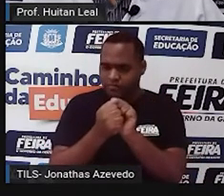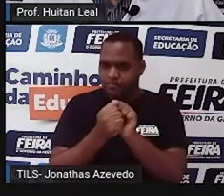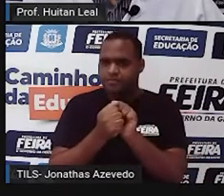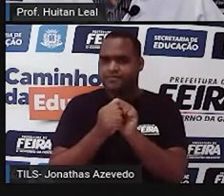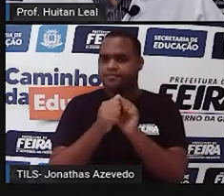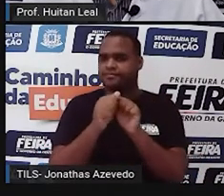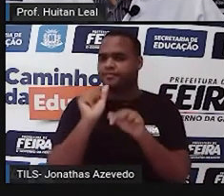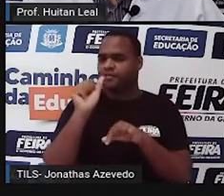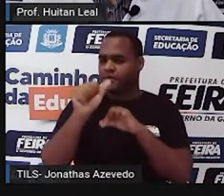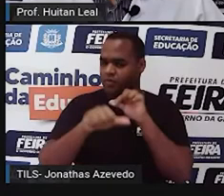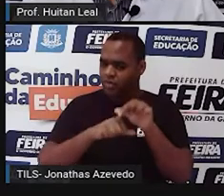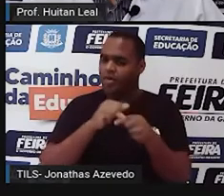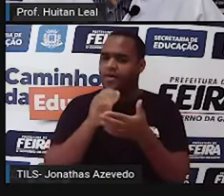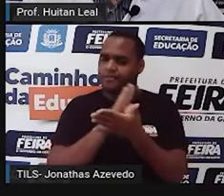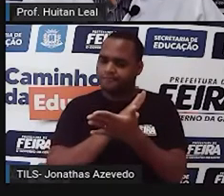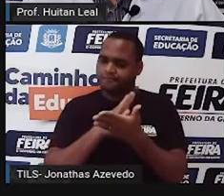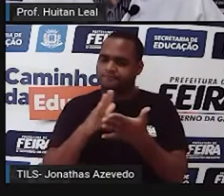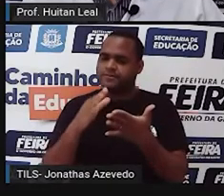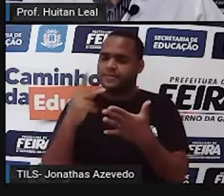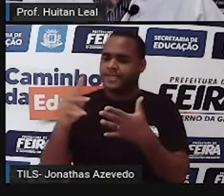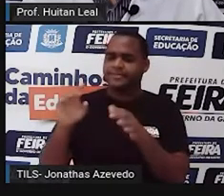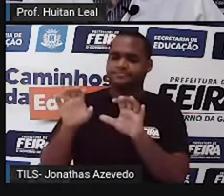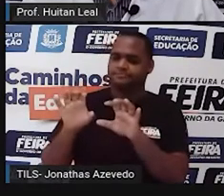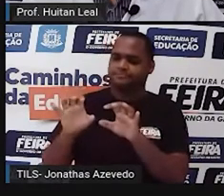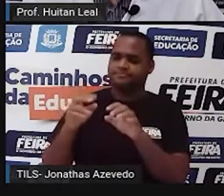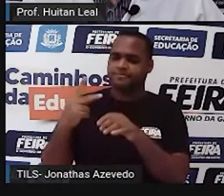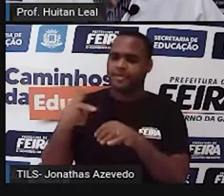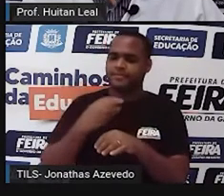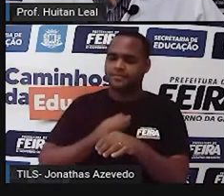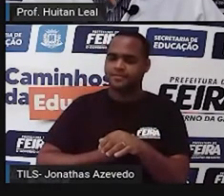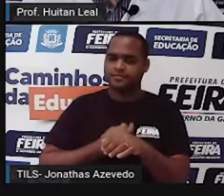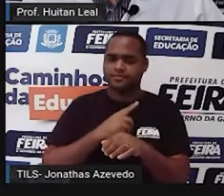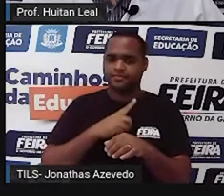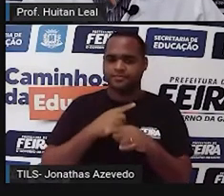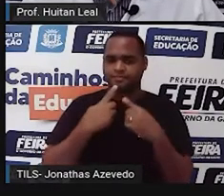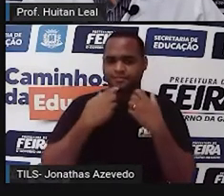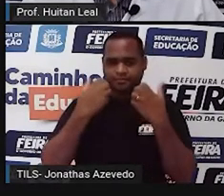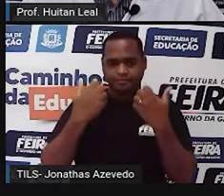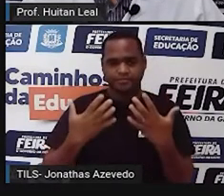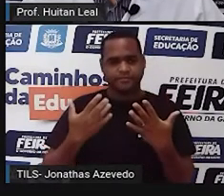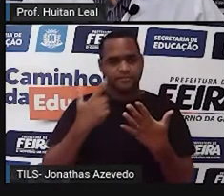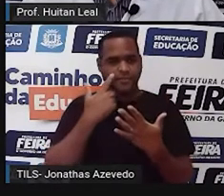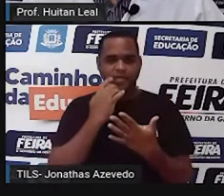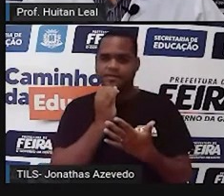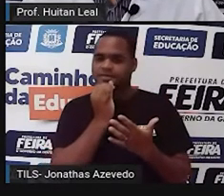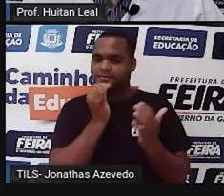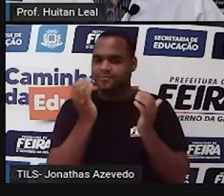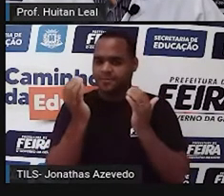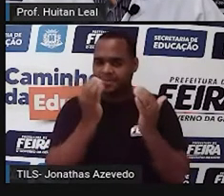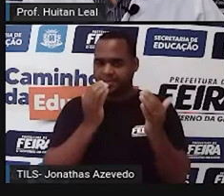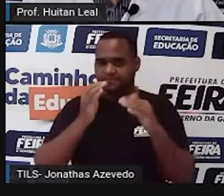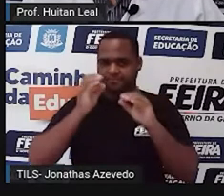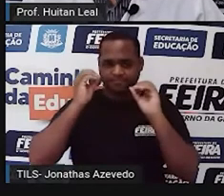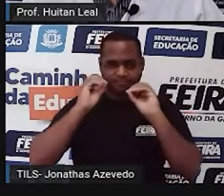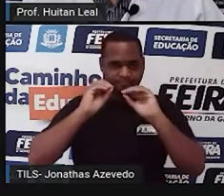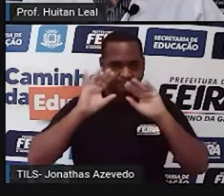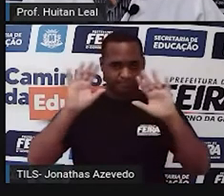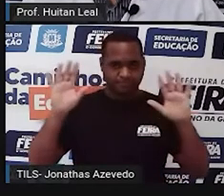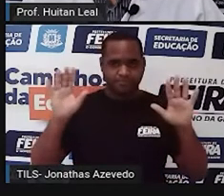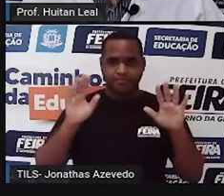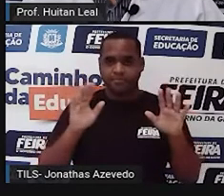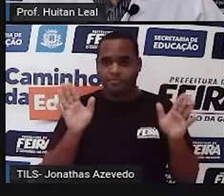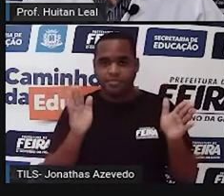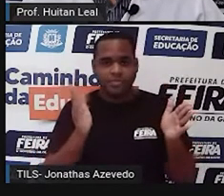ele modifica um pouco o sentido do verbo. Vamos ver aqui nesse pequeno exemplo, não é? Já